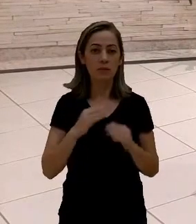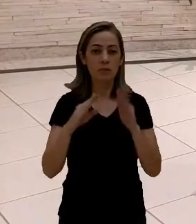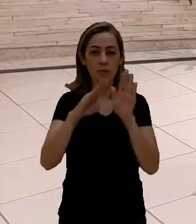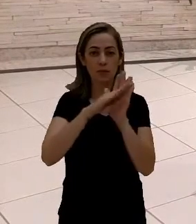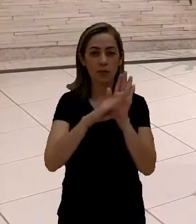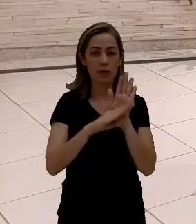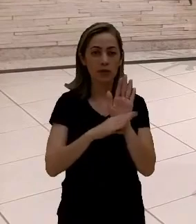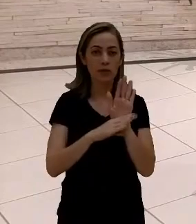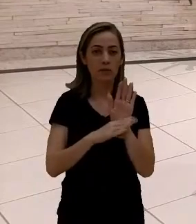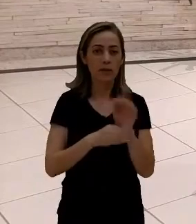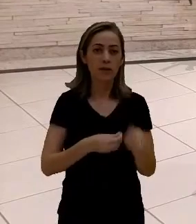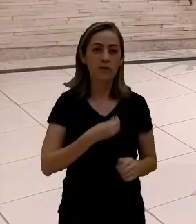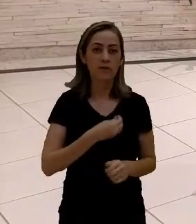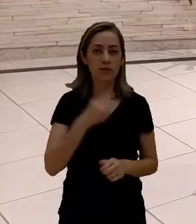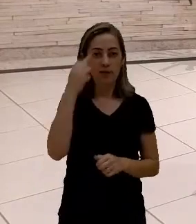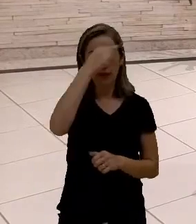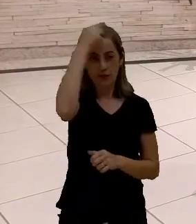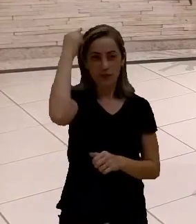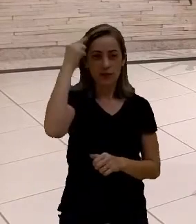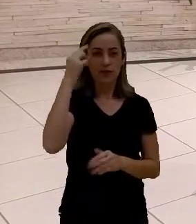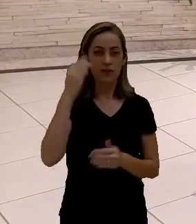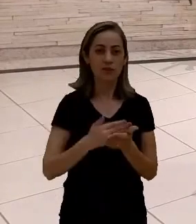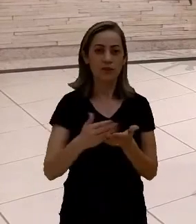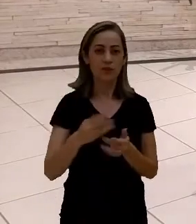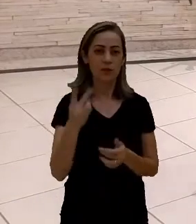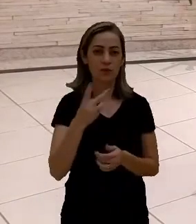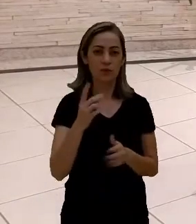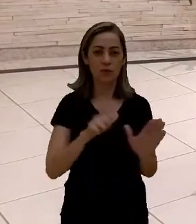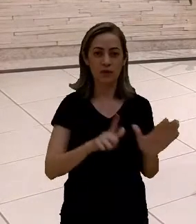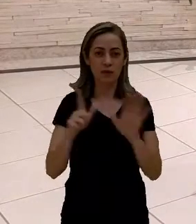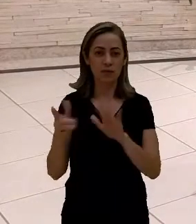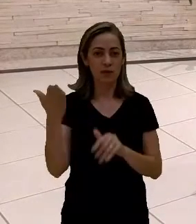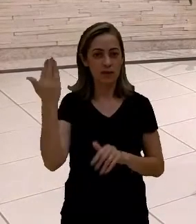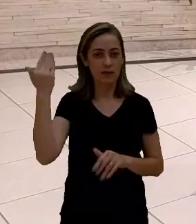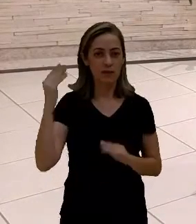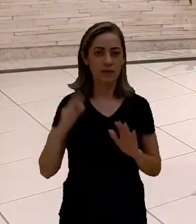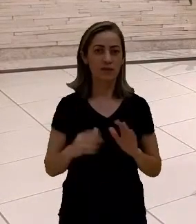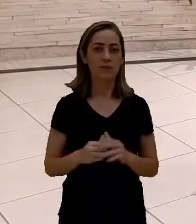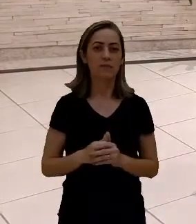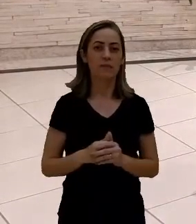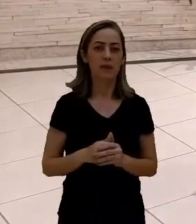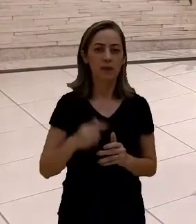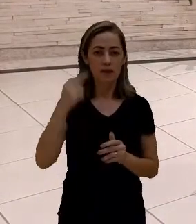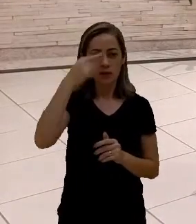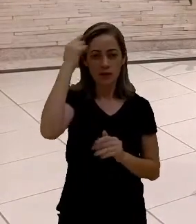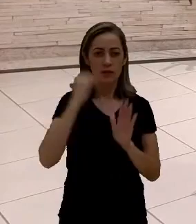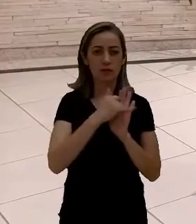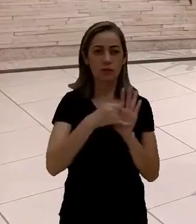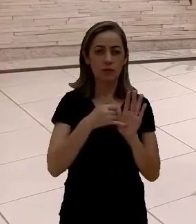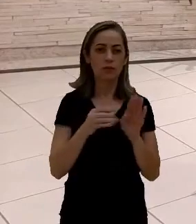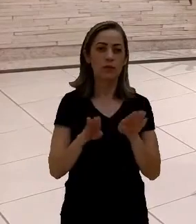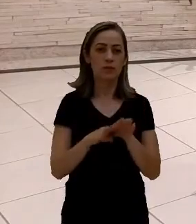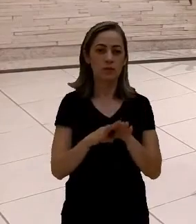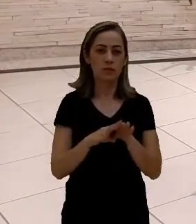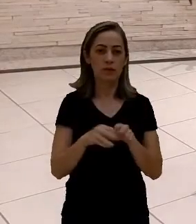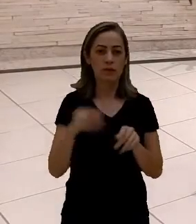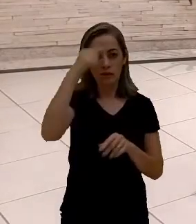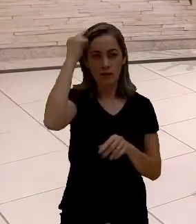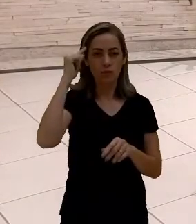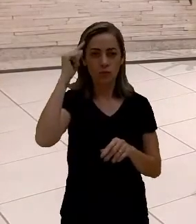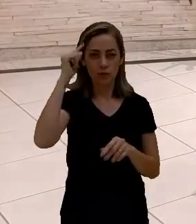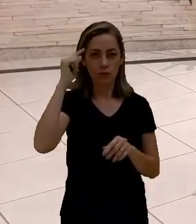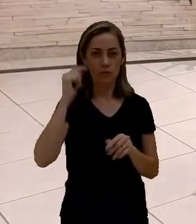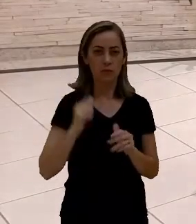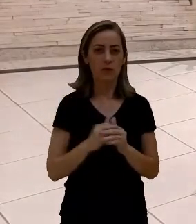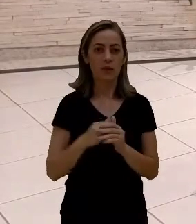semana vida de Santo iniciou aí há duas semanas nós falamos já sobre São José Falamos também sobre São João Maria vianei então